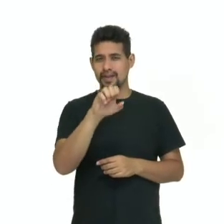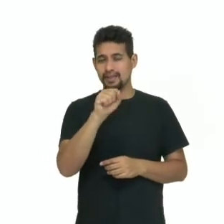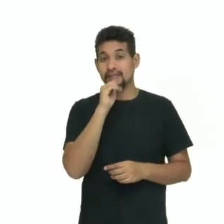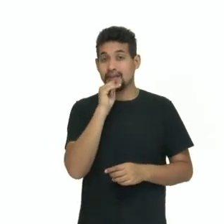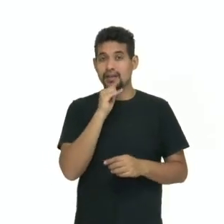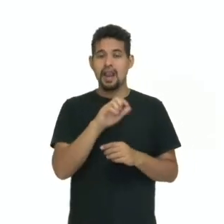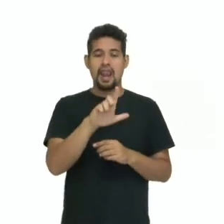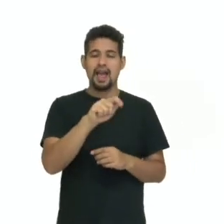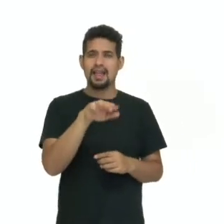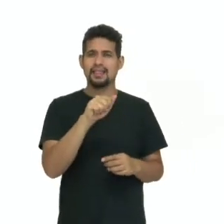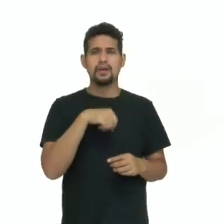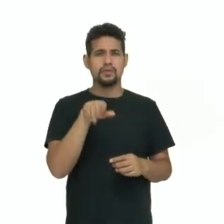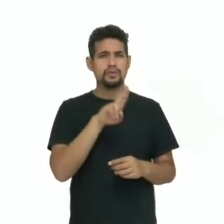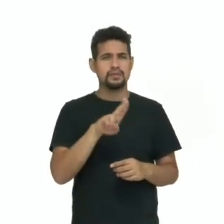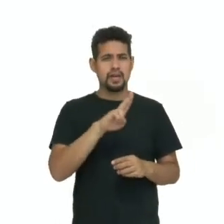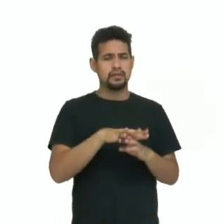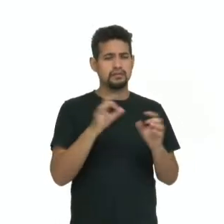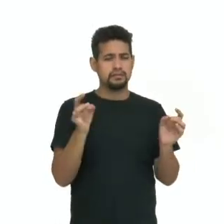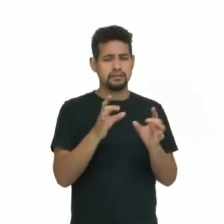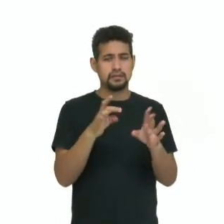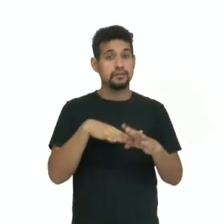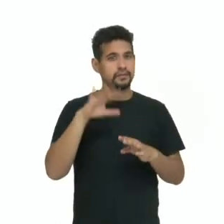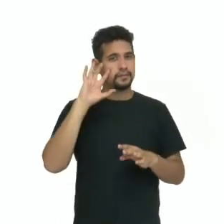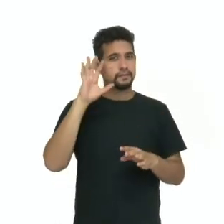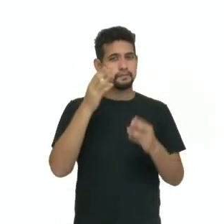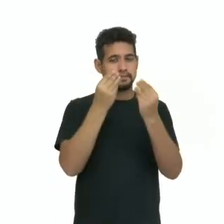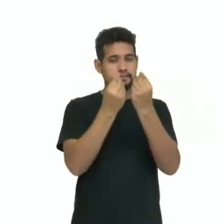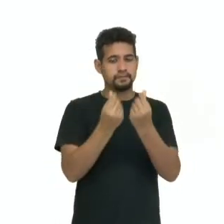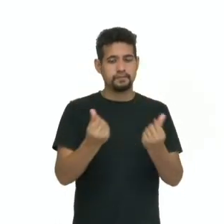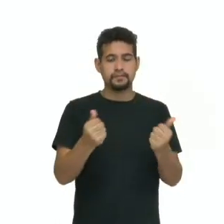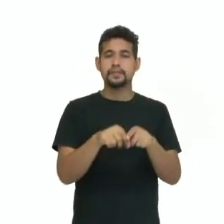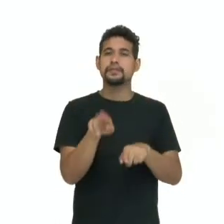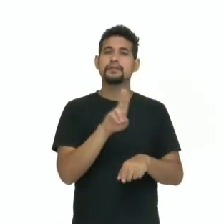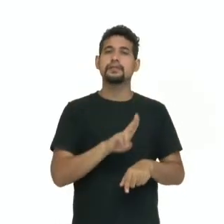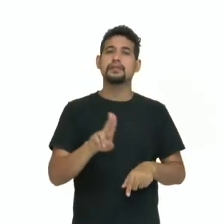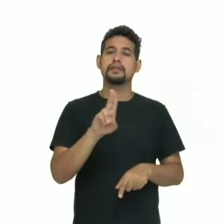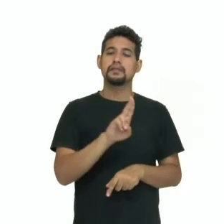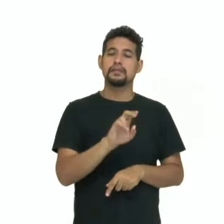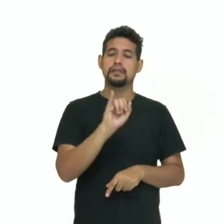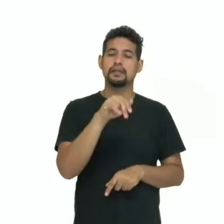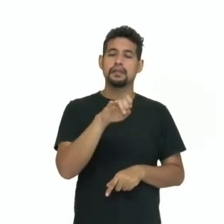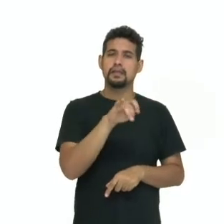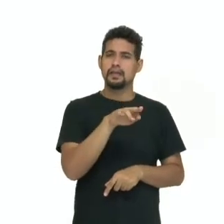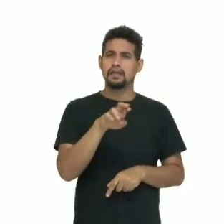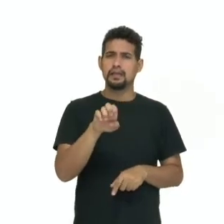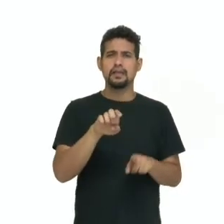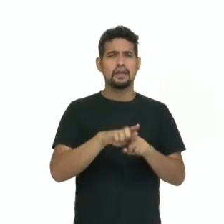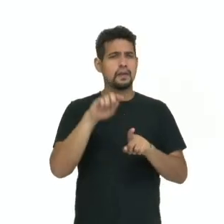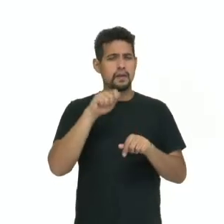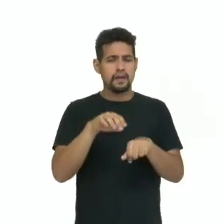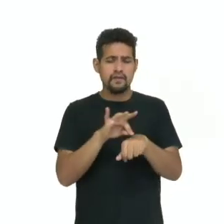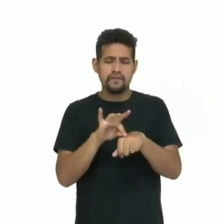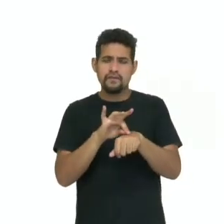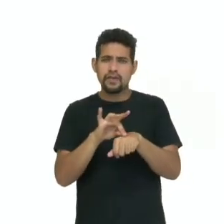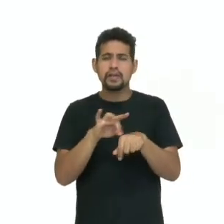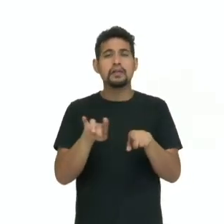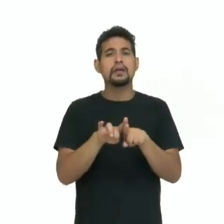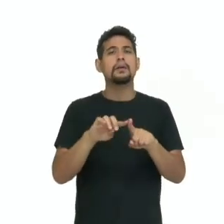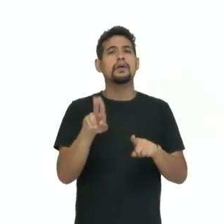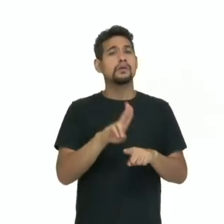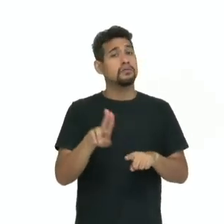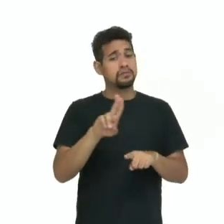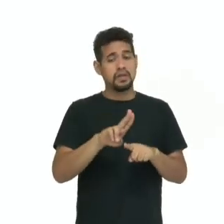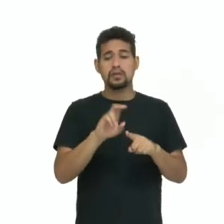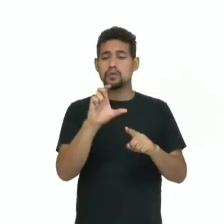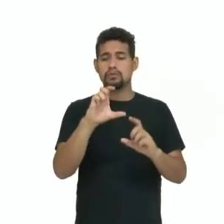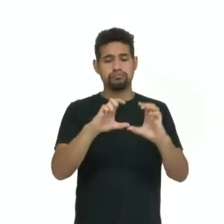é colocada no cátodo, vai sofrer a deposição, enquanto o inerte grafite será colocado no ânodo e a solução na